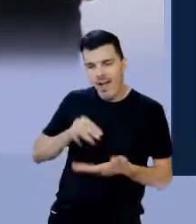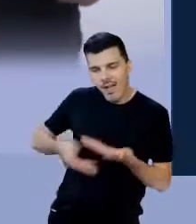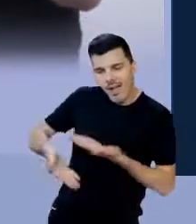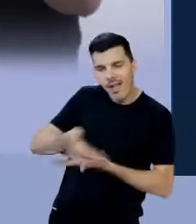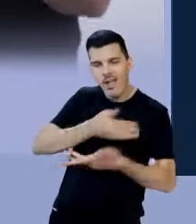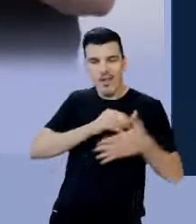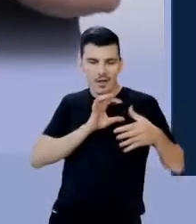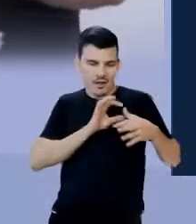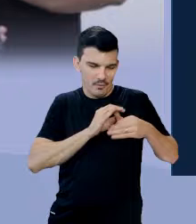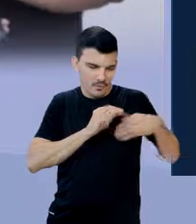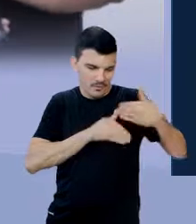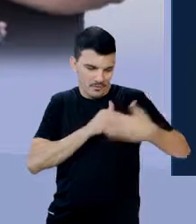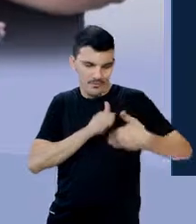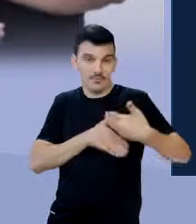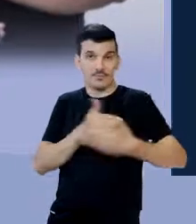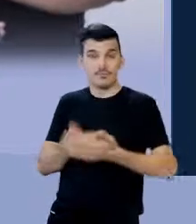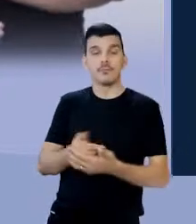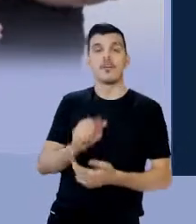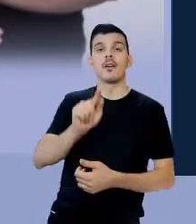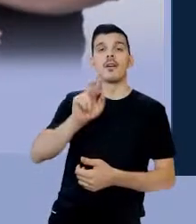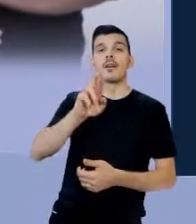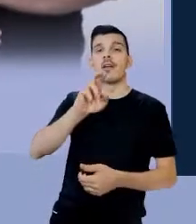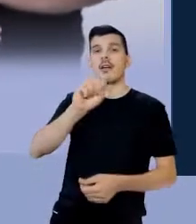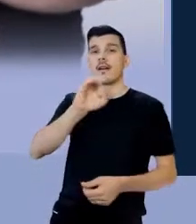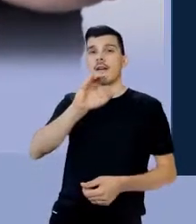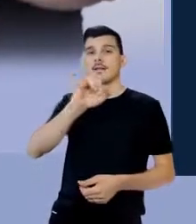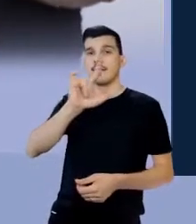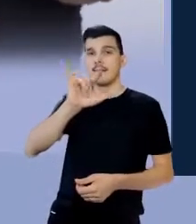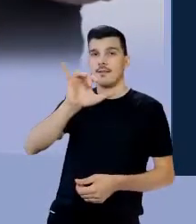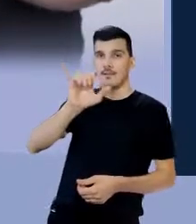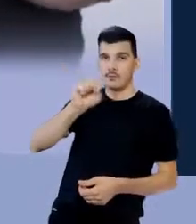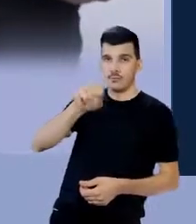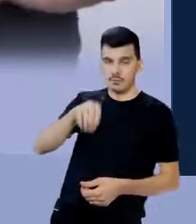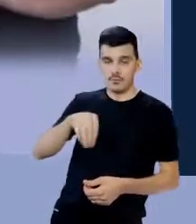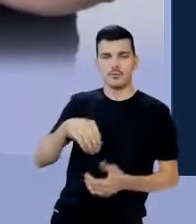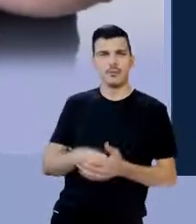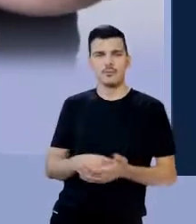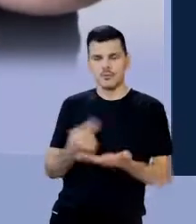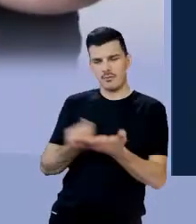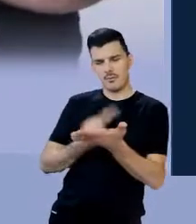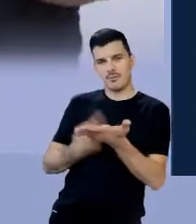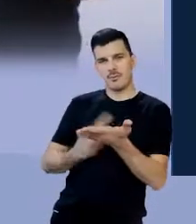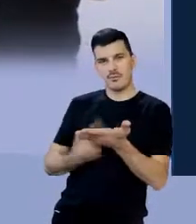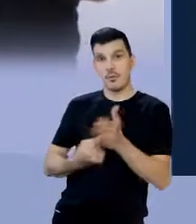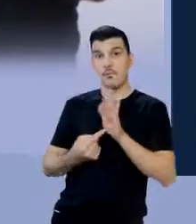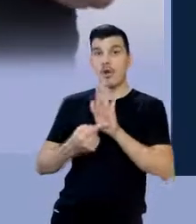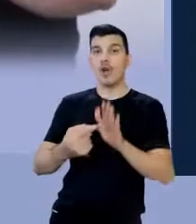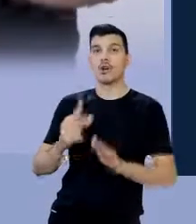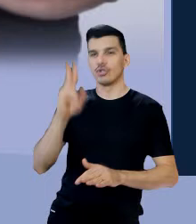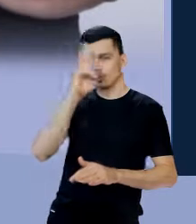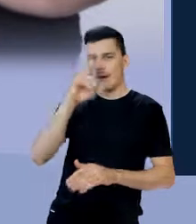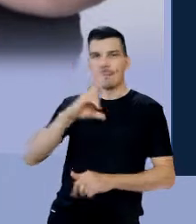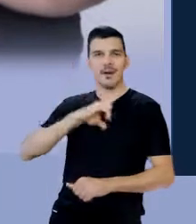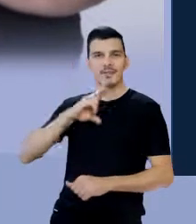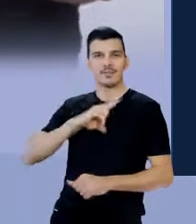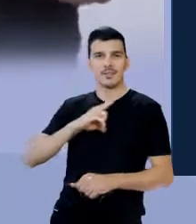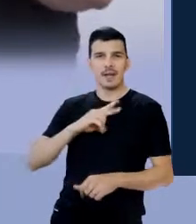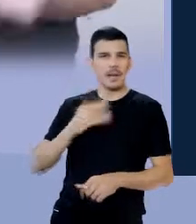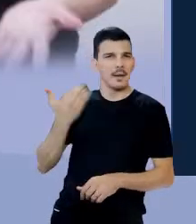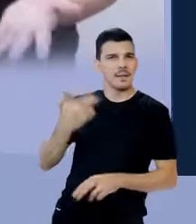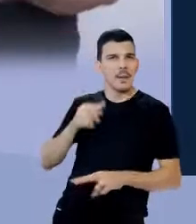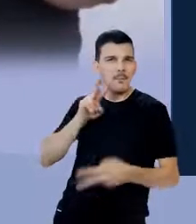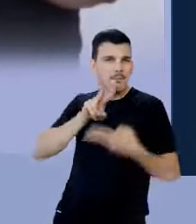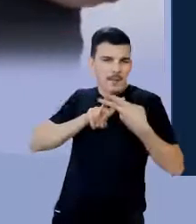se envolver no processo. Graciliano Ramos contará em Memórias do Cárcere a sua própria história, quando